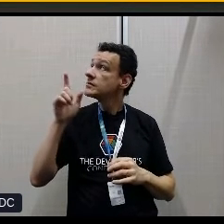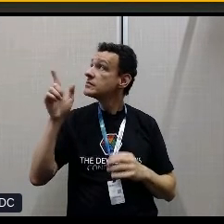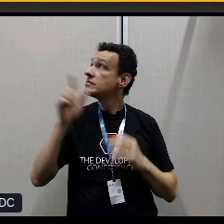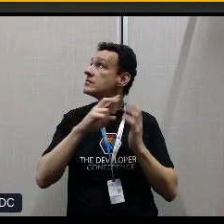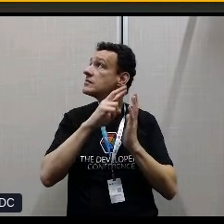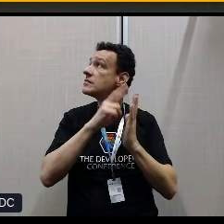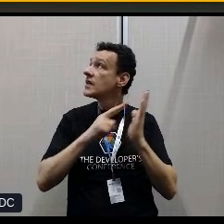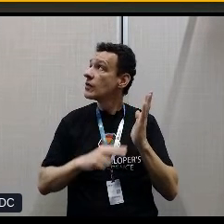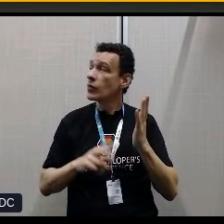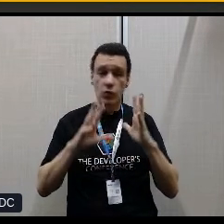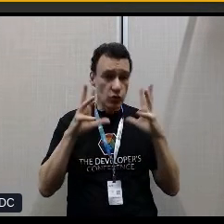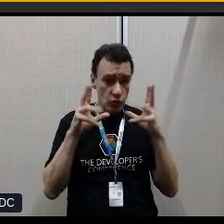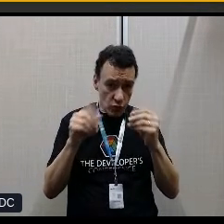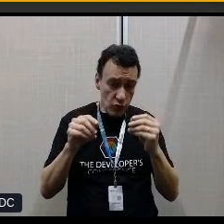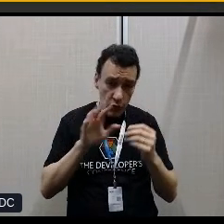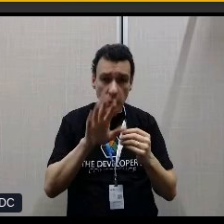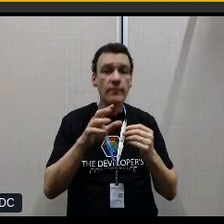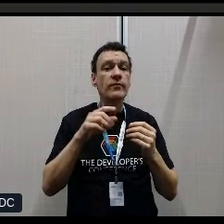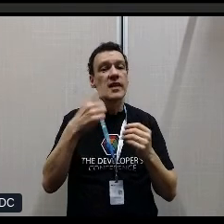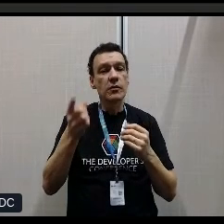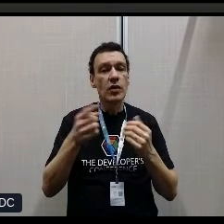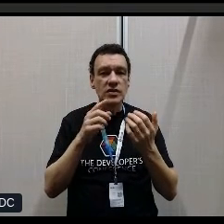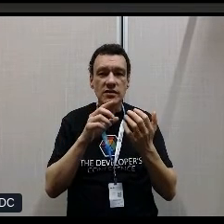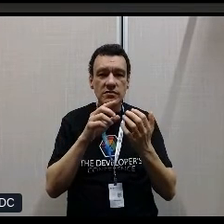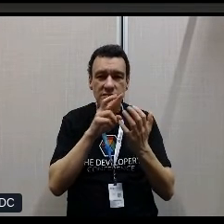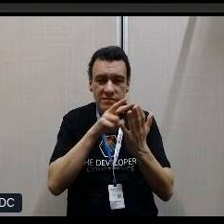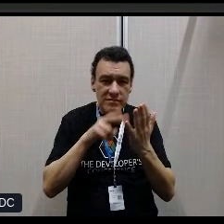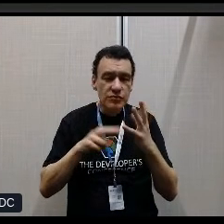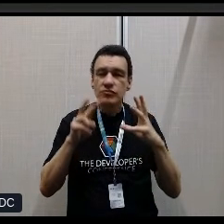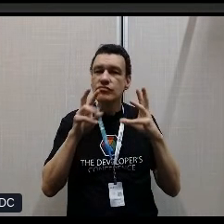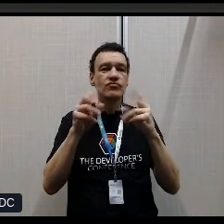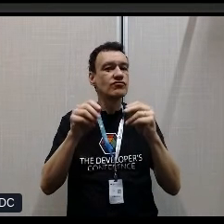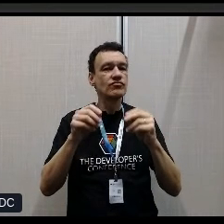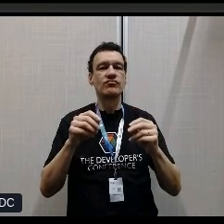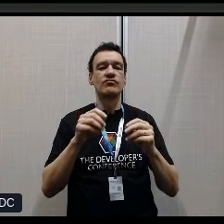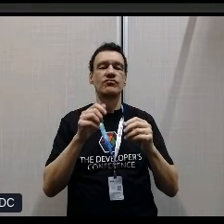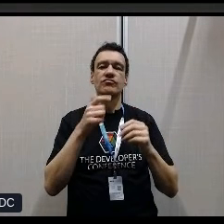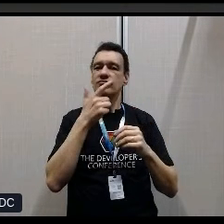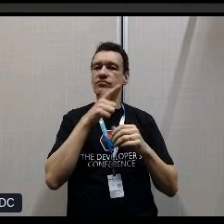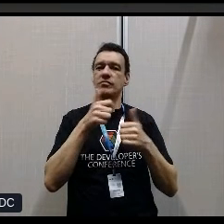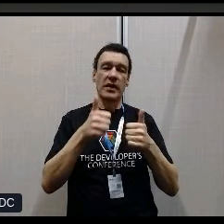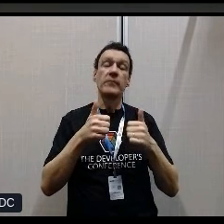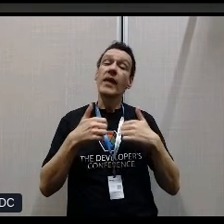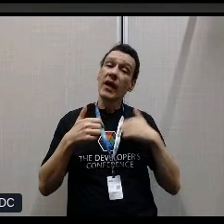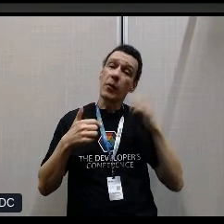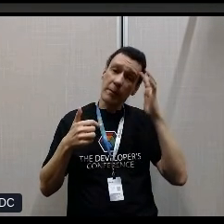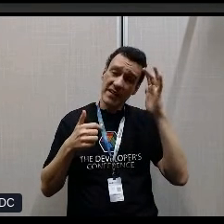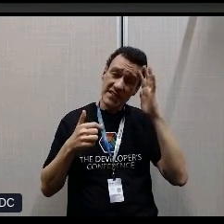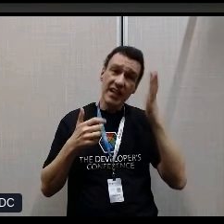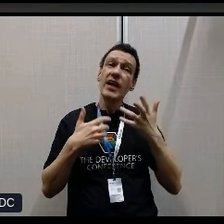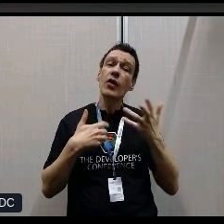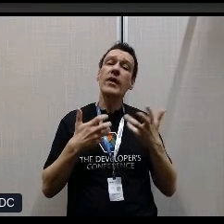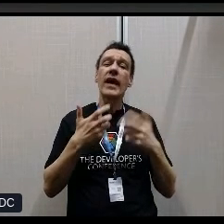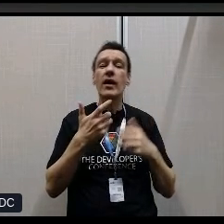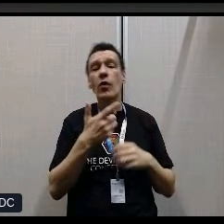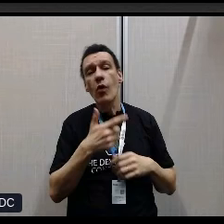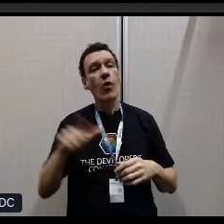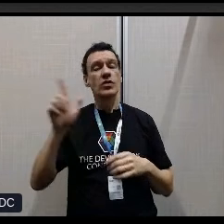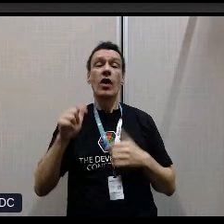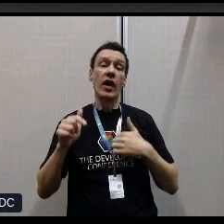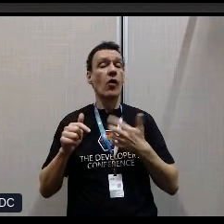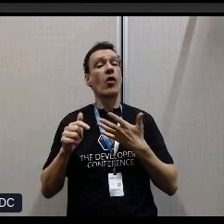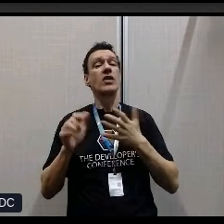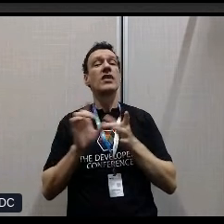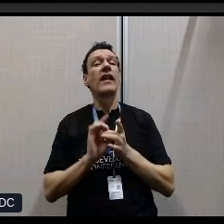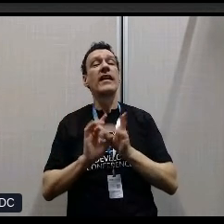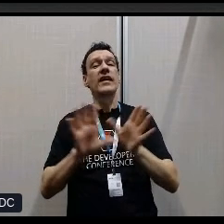as entrevistas feitas e assim por diante. E aí eu falei, quero ir para a parte 2. Como eu falei, eu adoro democratizar a informação